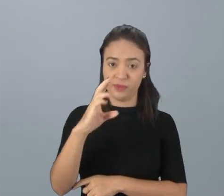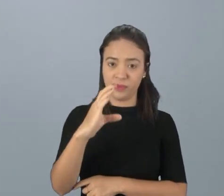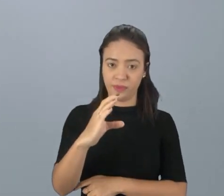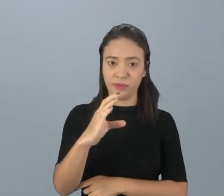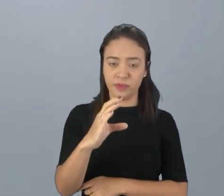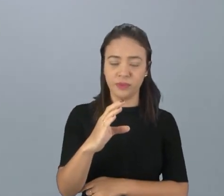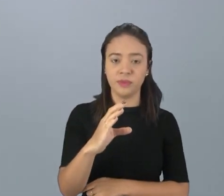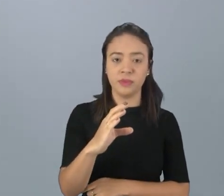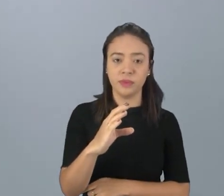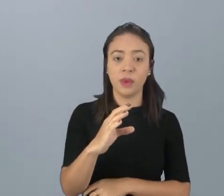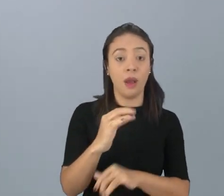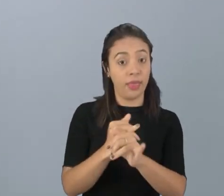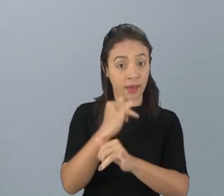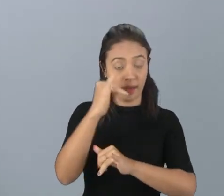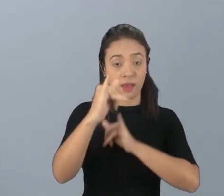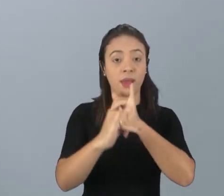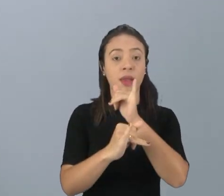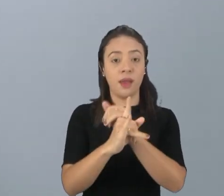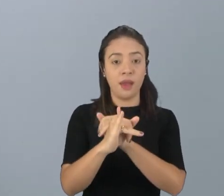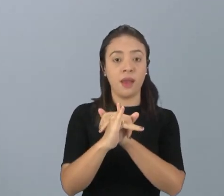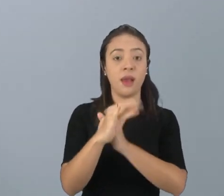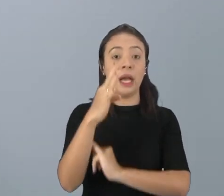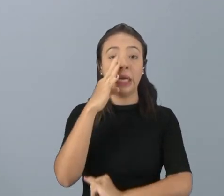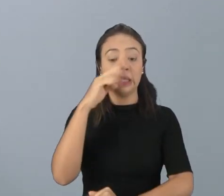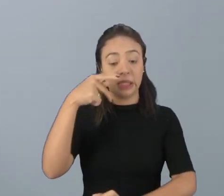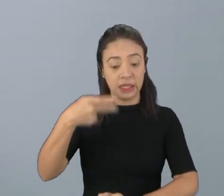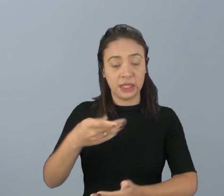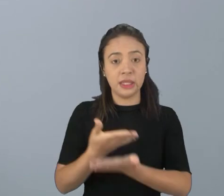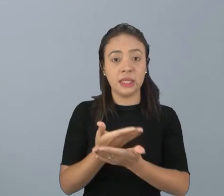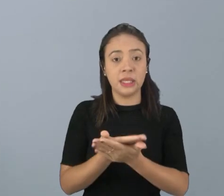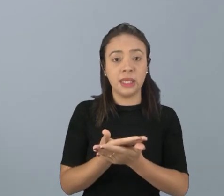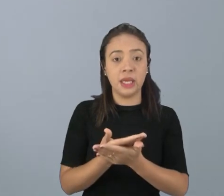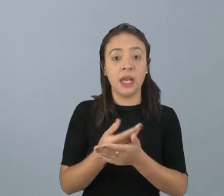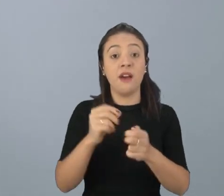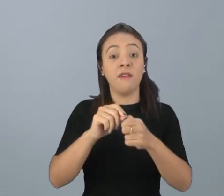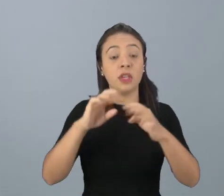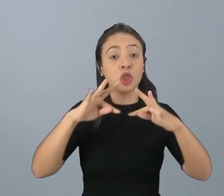de forma online, claro, né? Assista essa aula novamente,